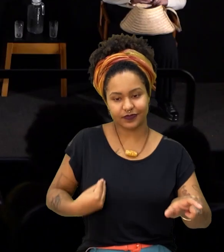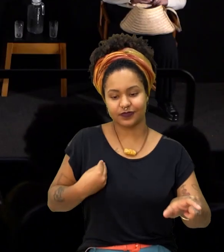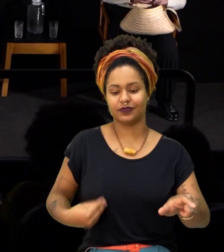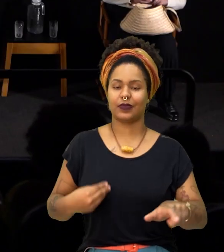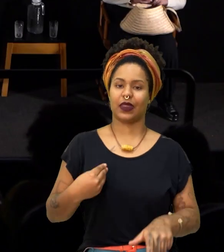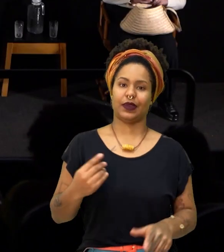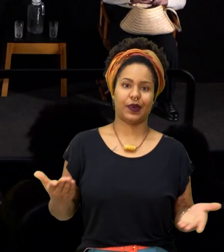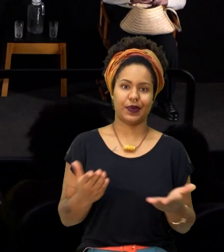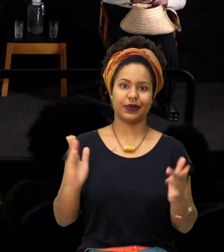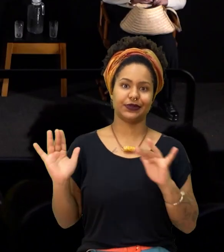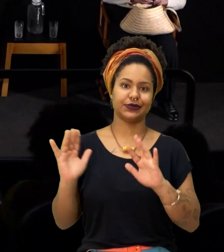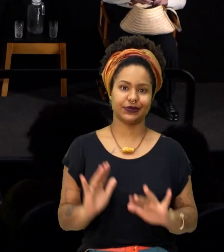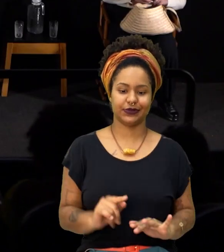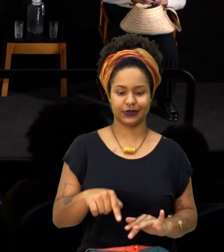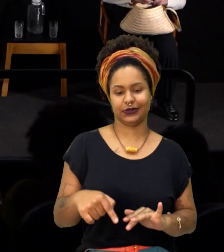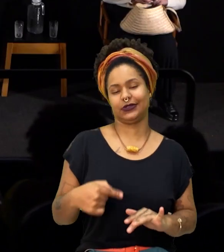presença aqui, pela participação.